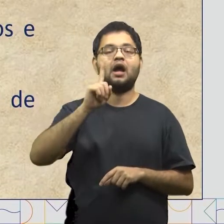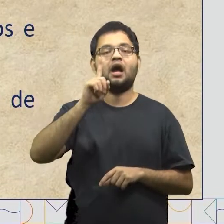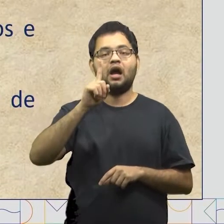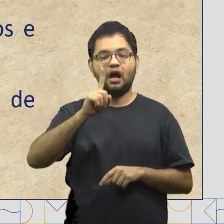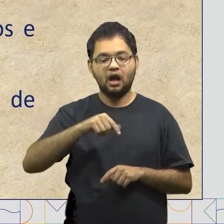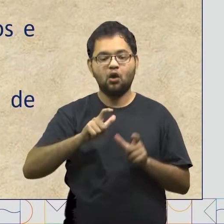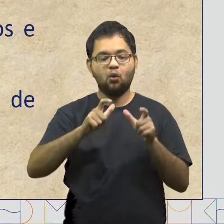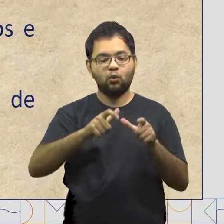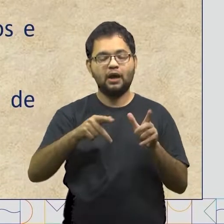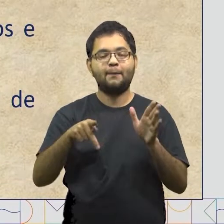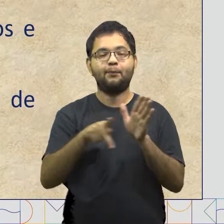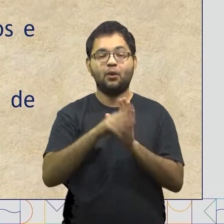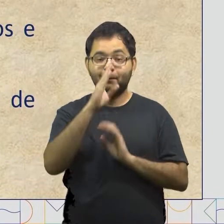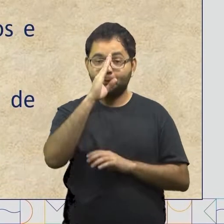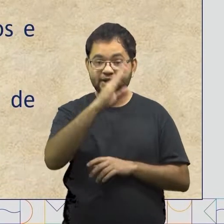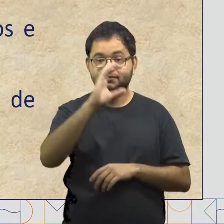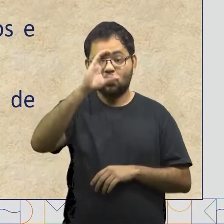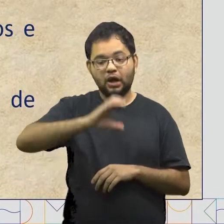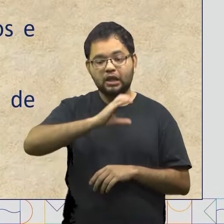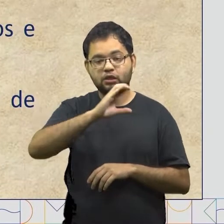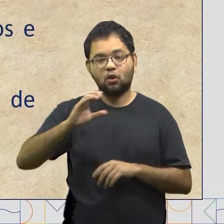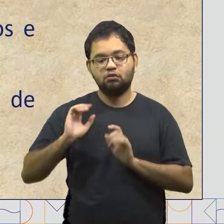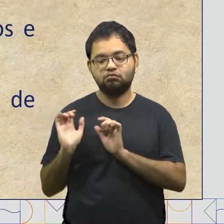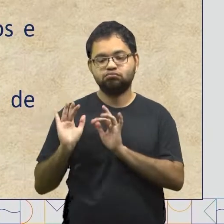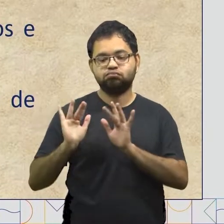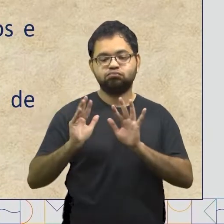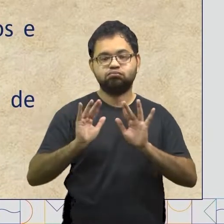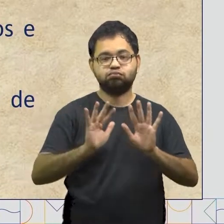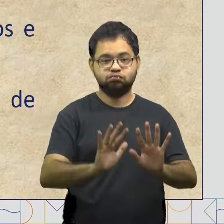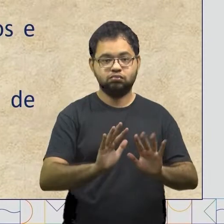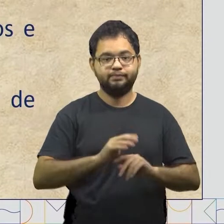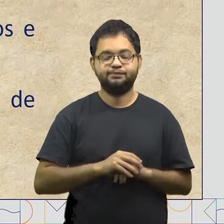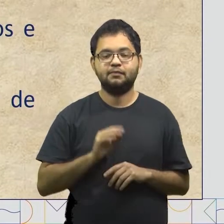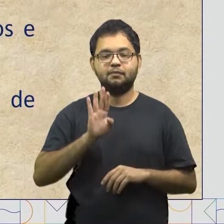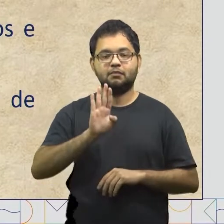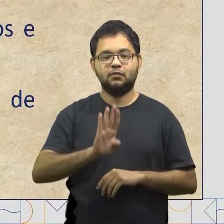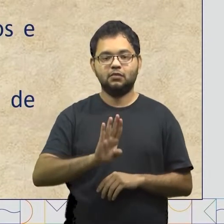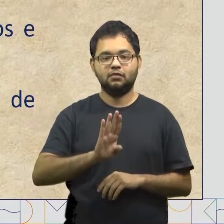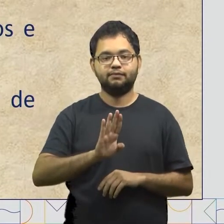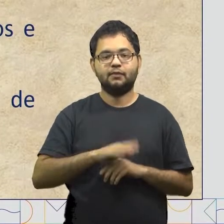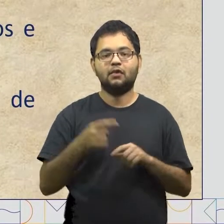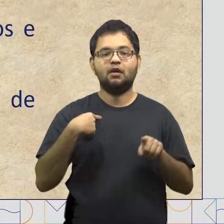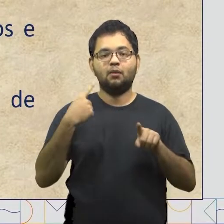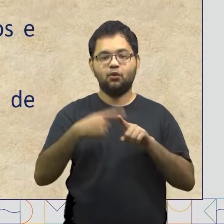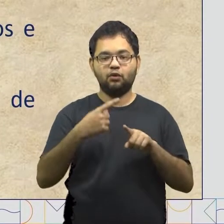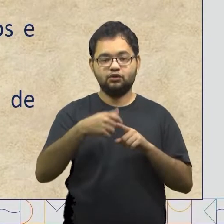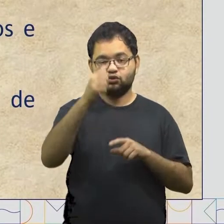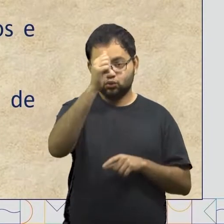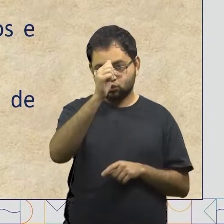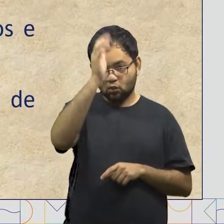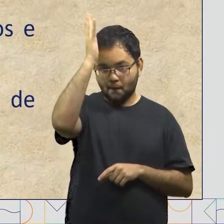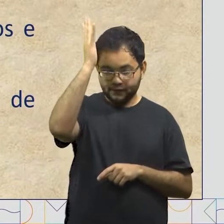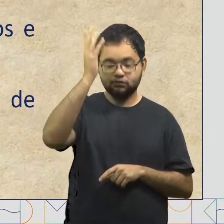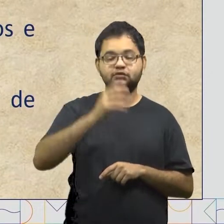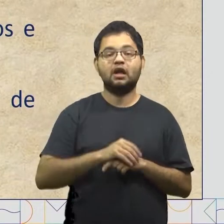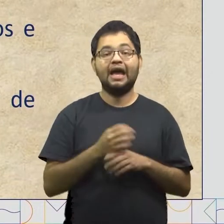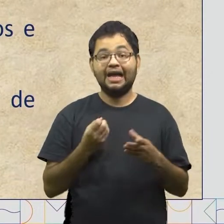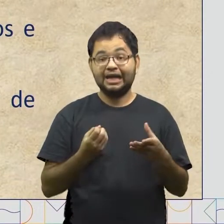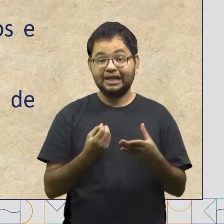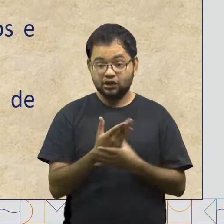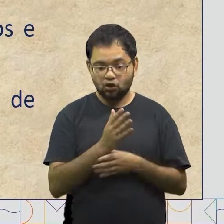considerada o centro de peregrinação dos católicos alternativa B porque os Romanos